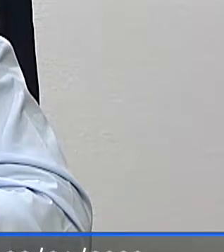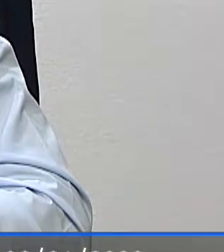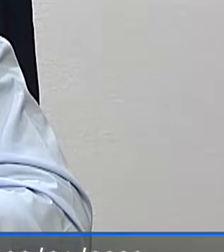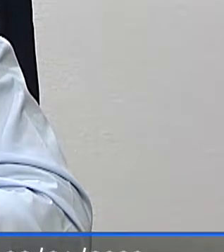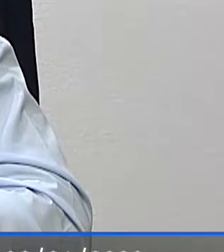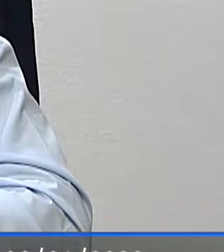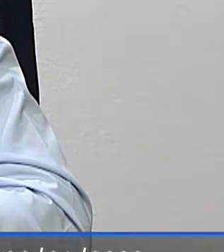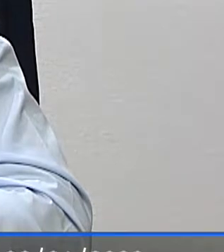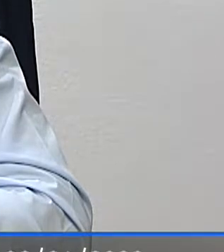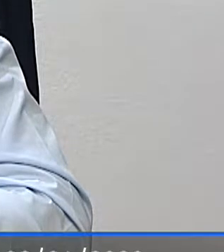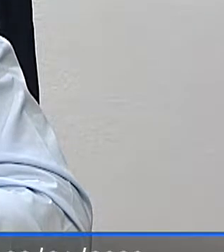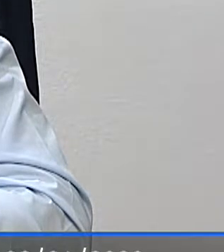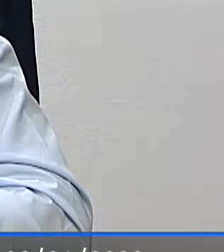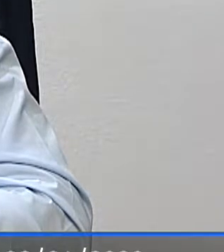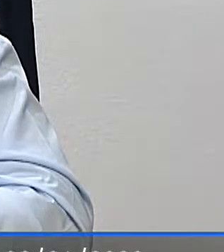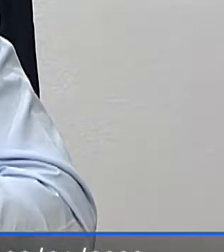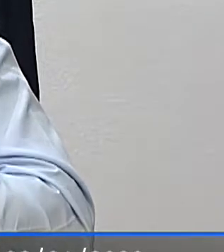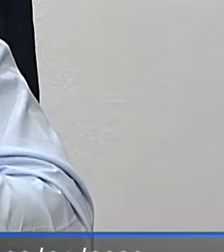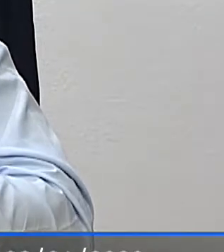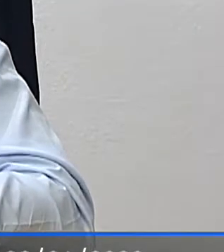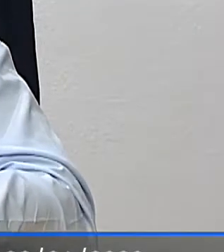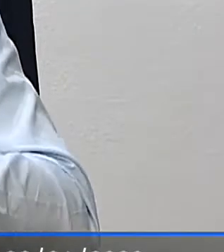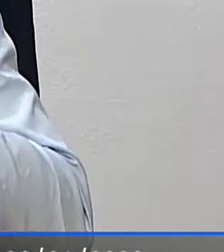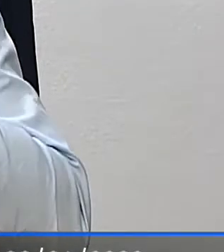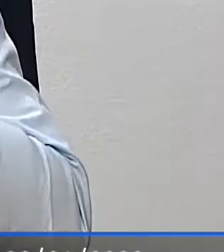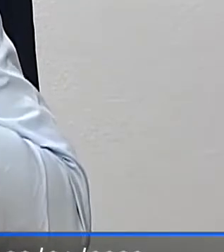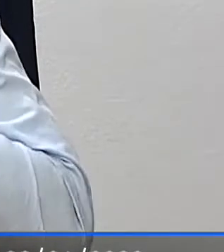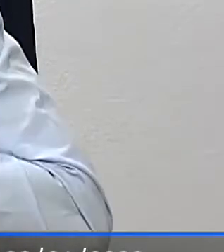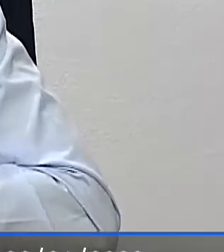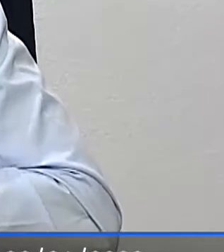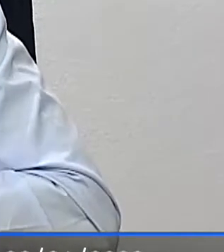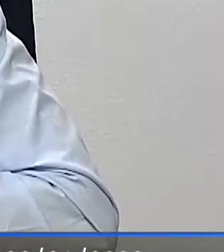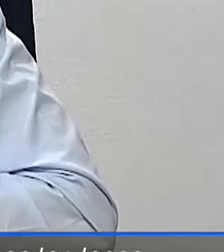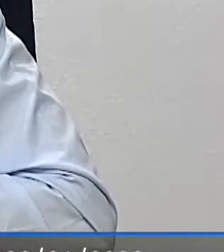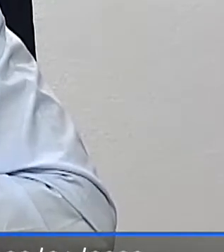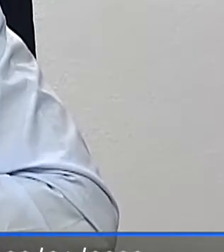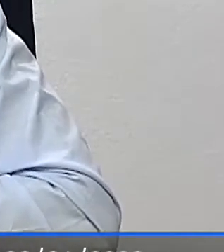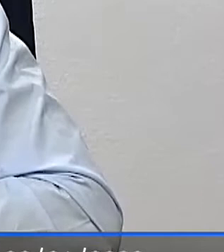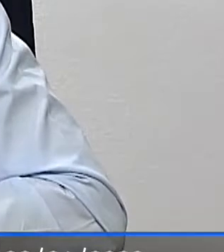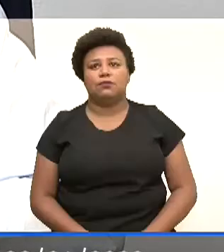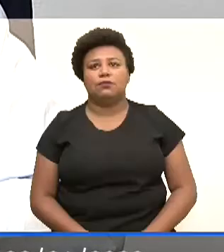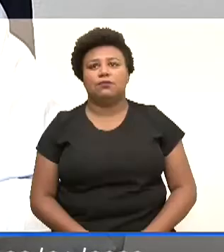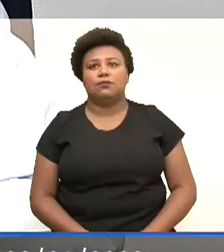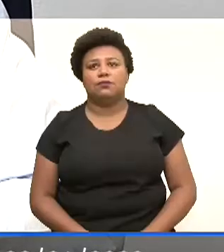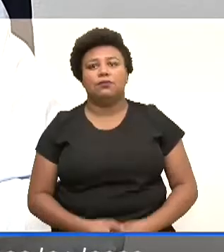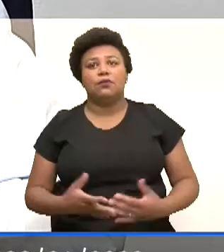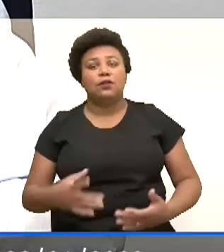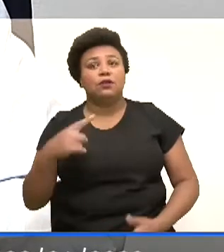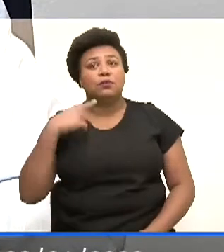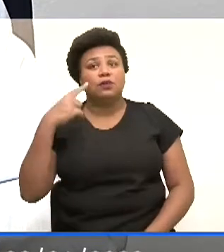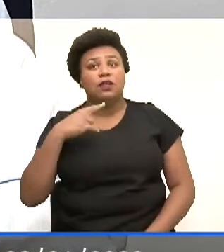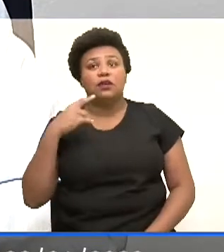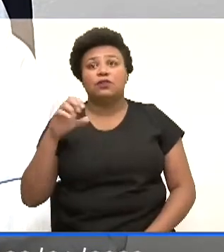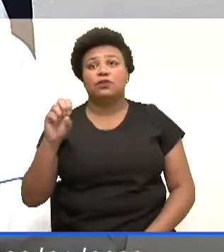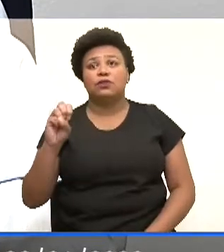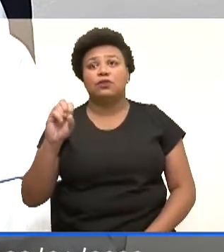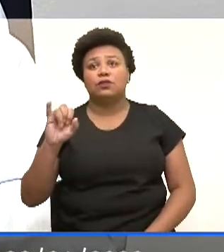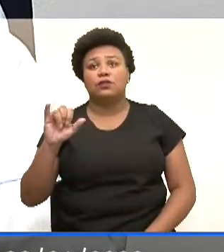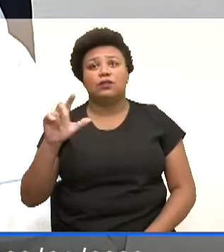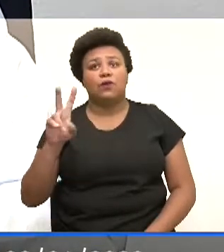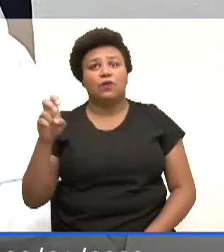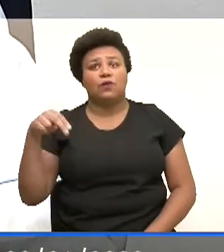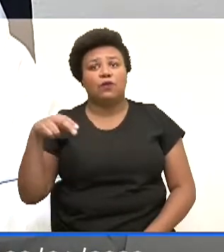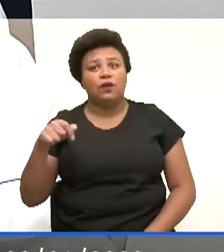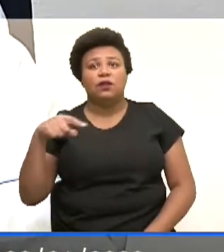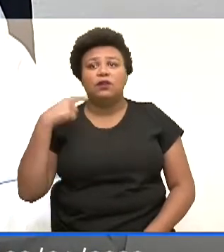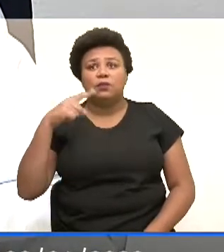Geral, deputada Zilá Breitenbach, deputado Sérgio Pérez, deputado Vilmar Zanquim, Dirceu Franciscon, deputada Silvana Covatti, deputado